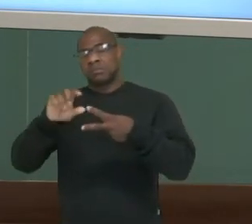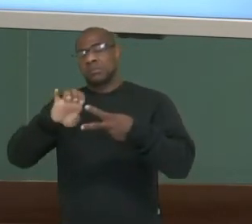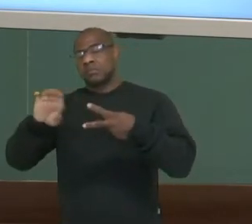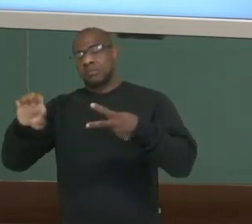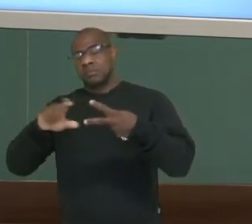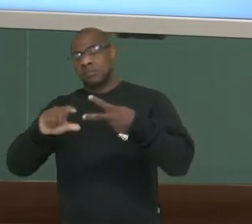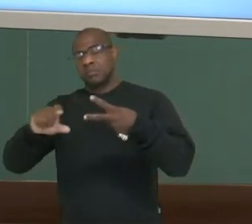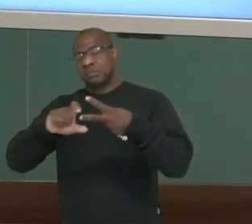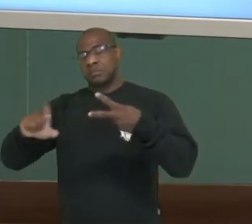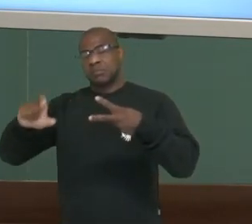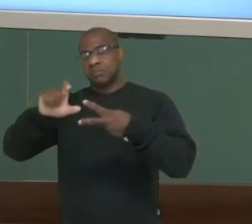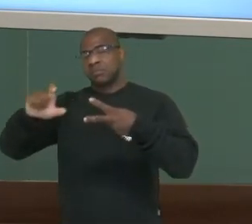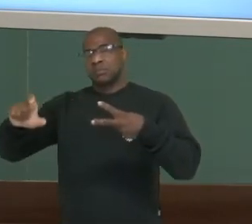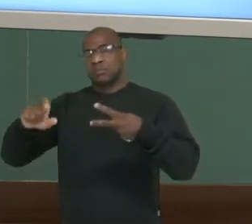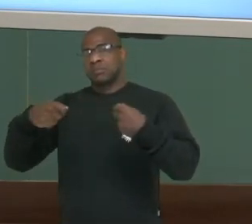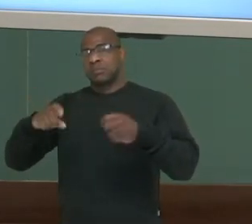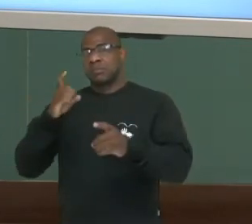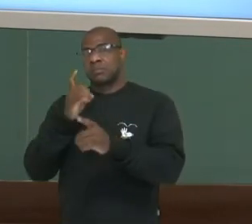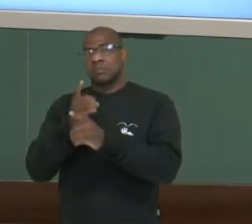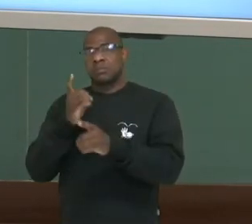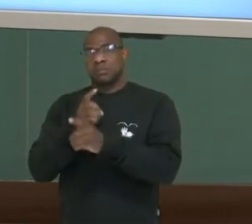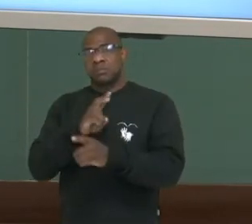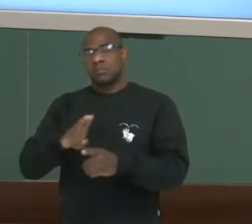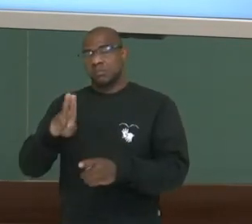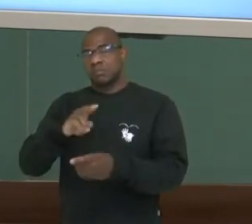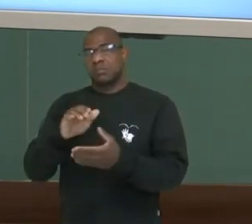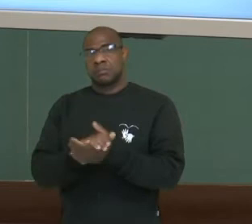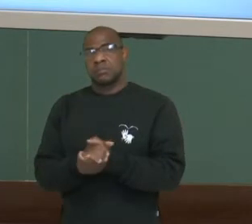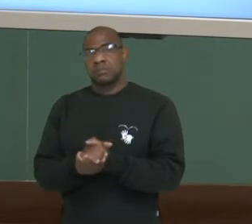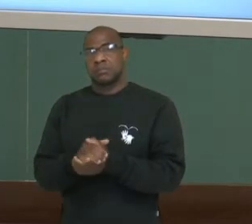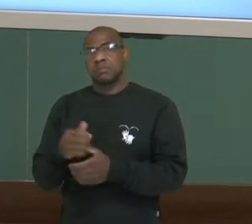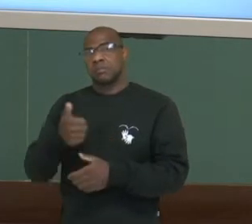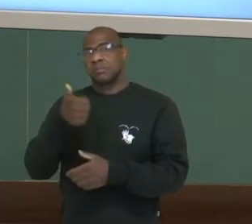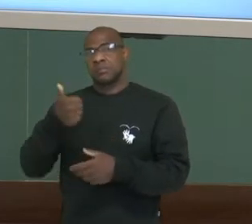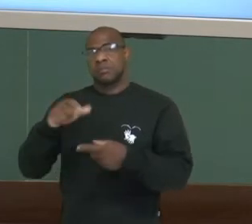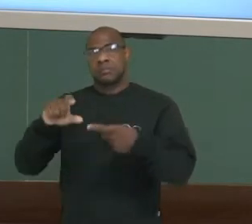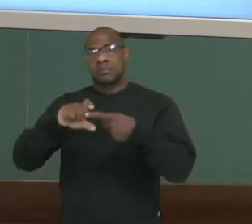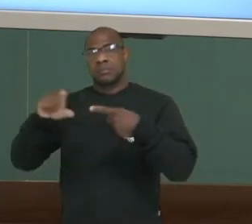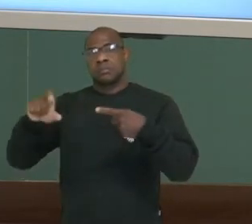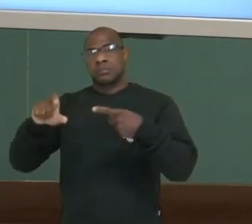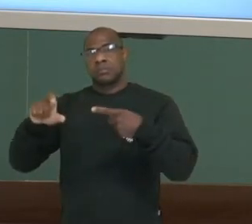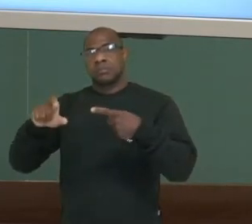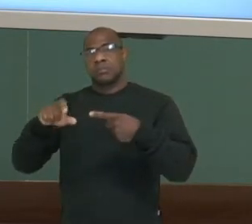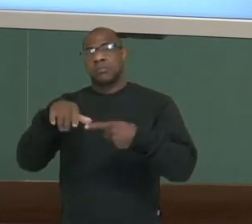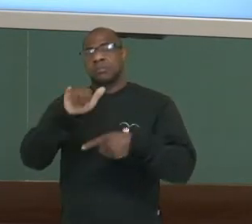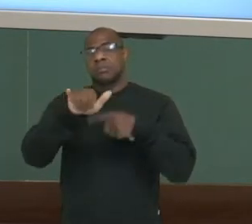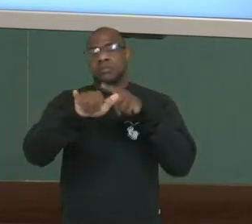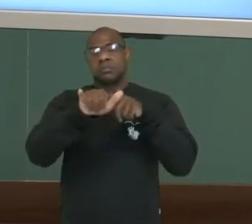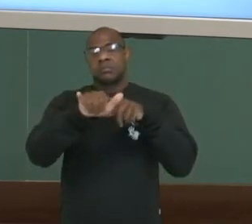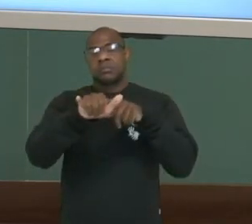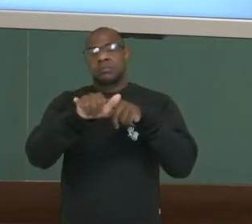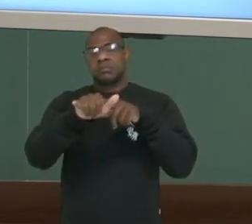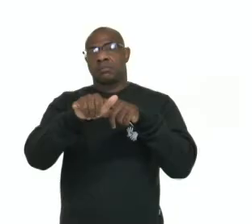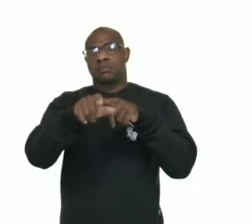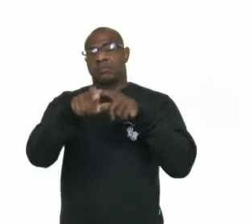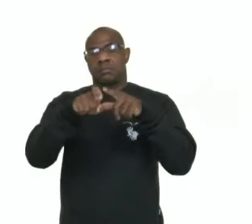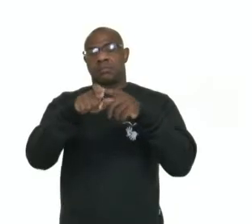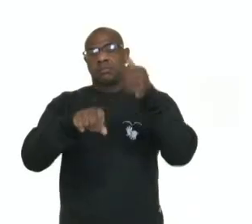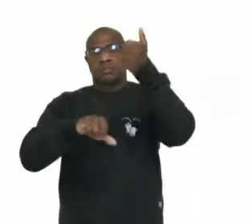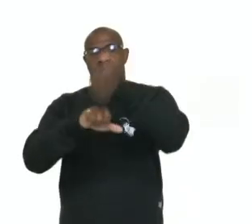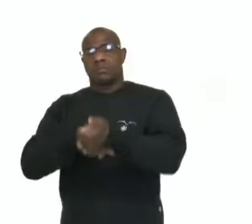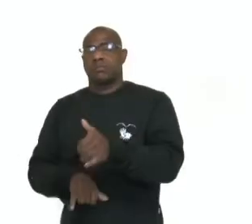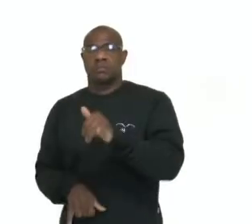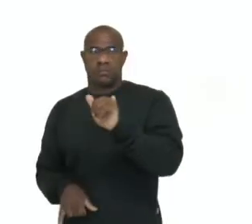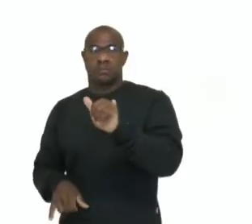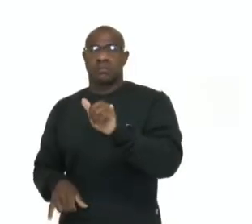para encontrar o valor de y. Então, aqui a gente pegou a primeira equação e no lugar do x substituímos o 4. Então,